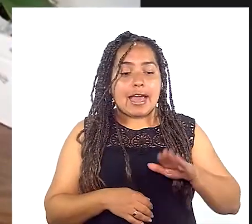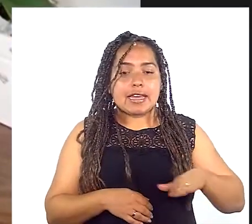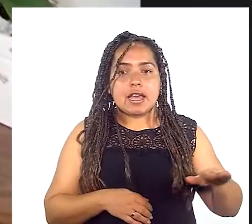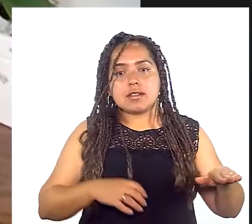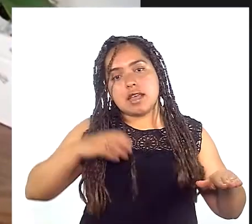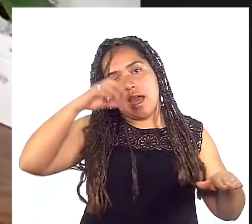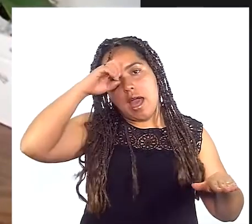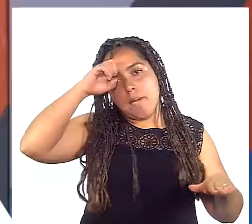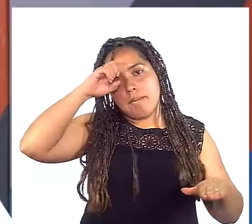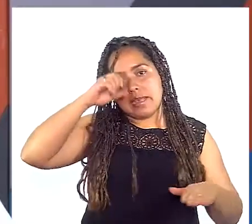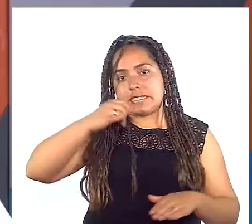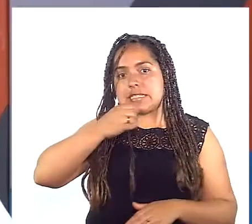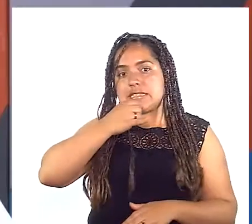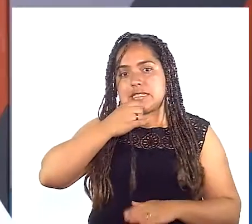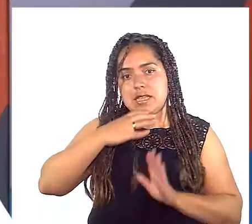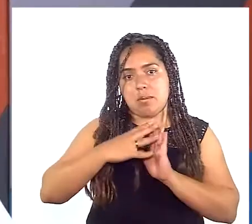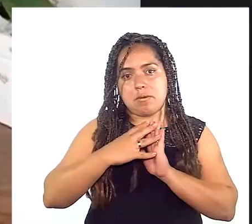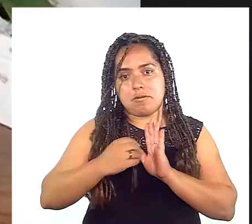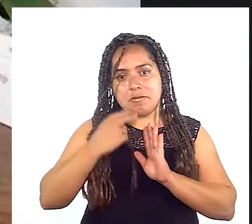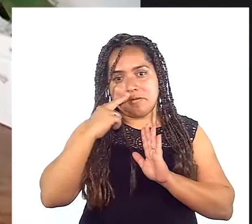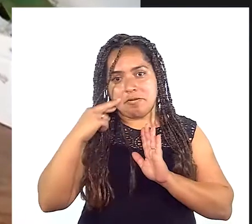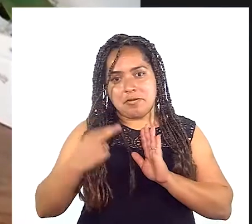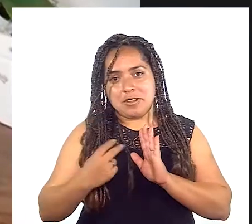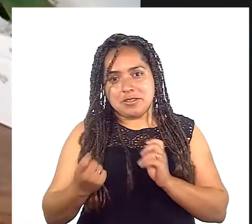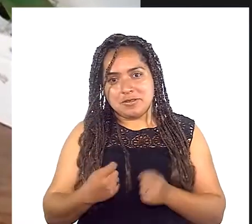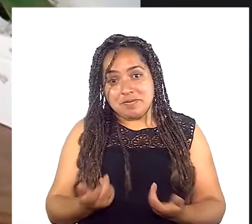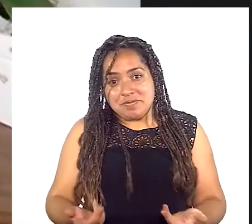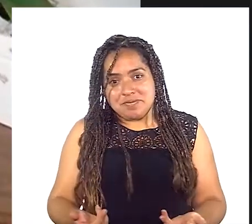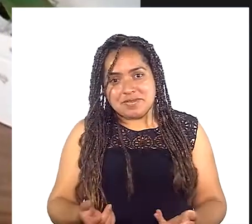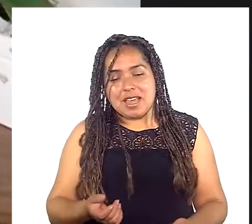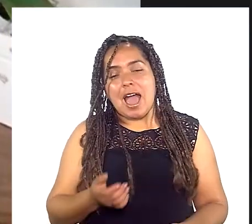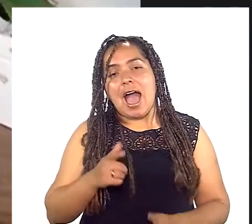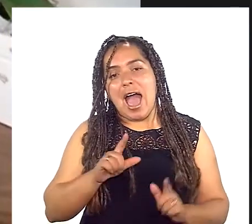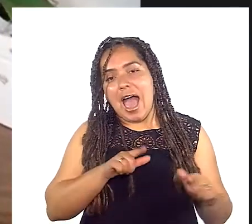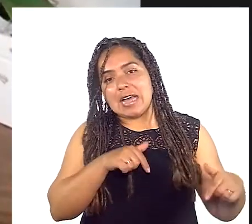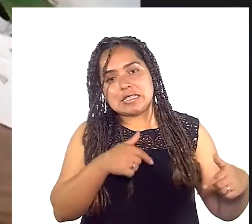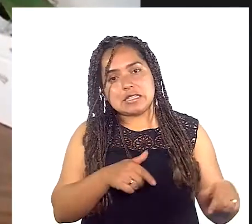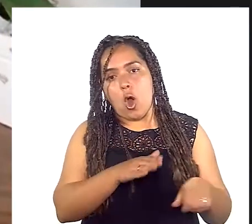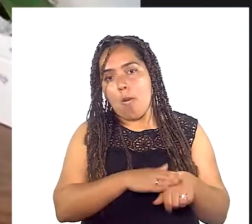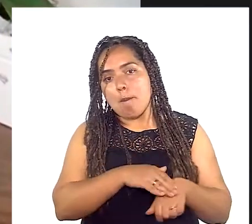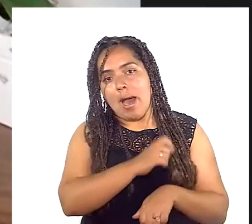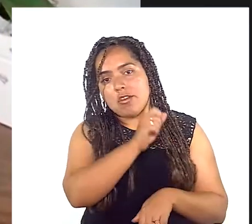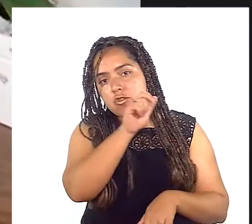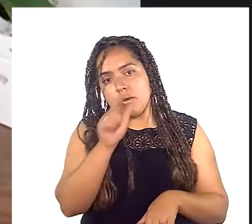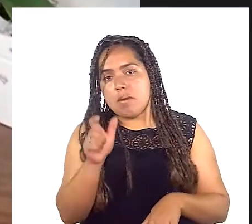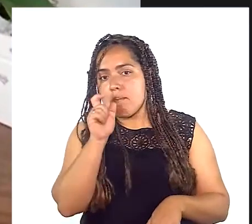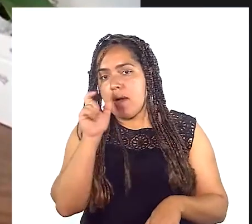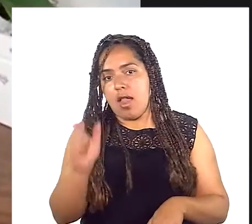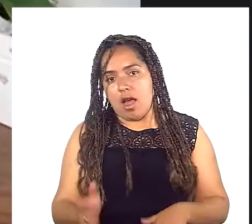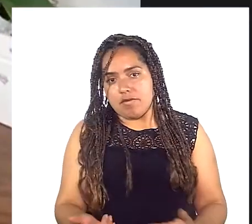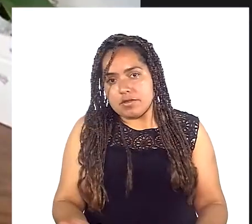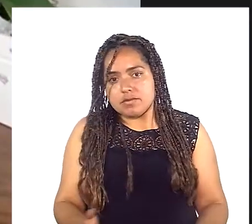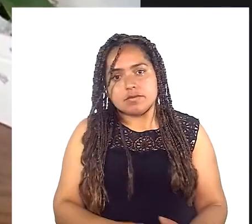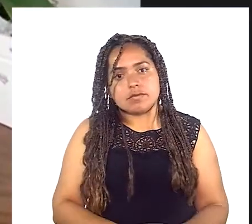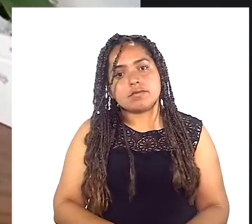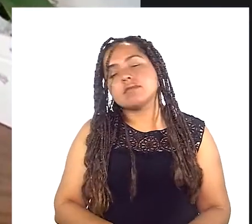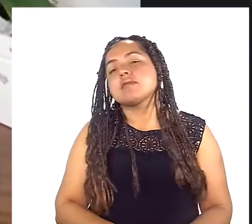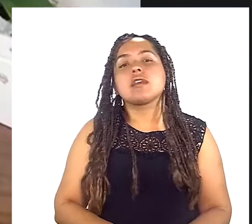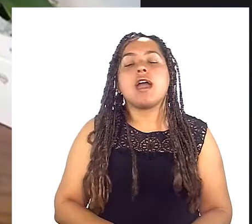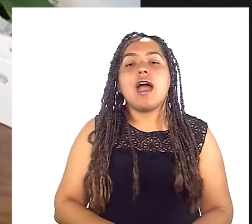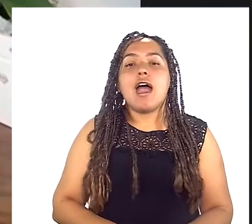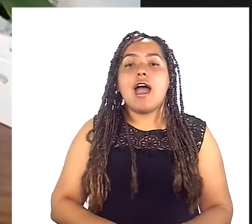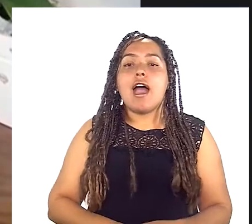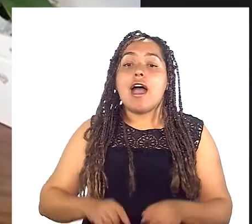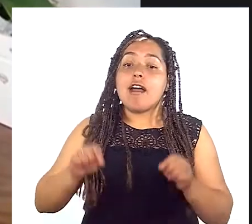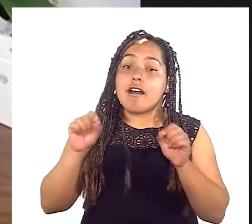Isso mesmo. A senhora também... Porque criança aprende com exemplos, né? As crianças aprendem com a gente, né? Então, eu falo que a ação é muito mais do que